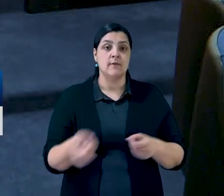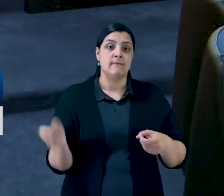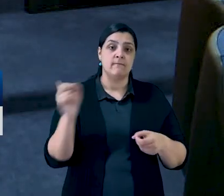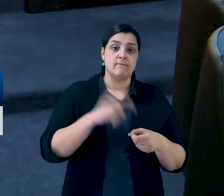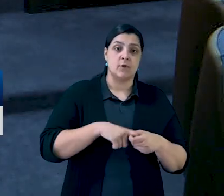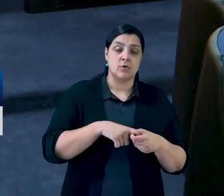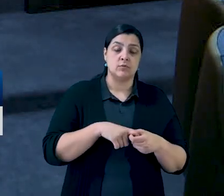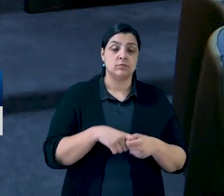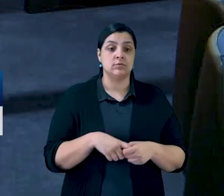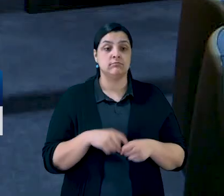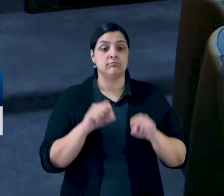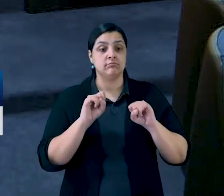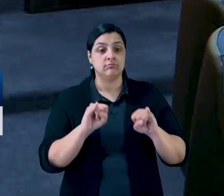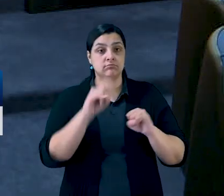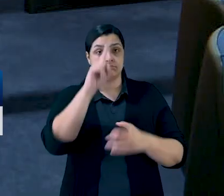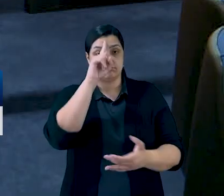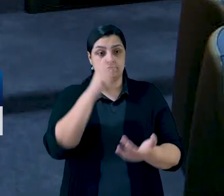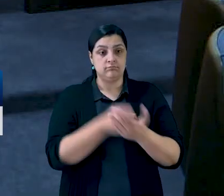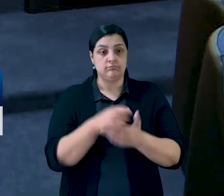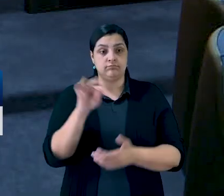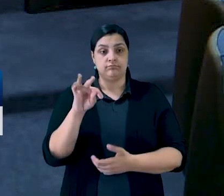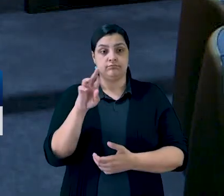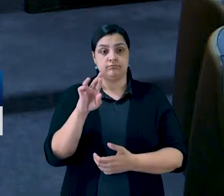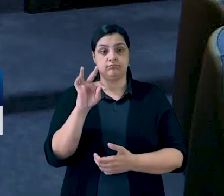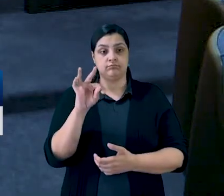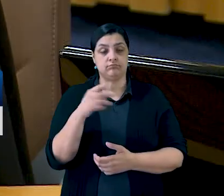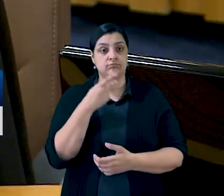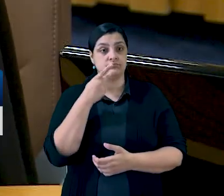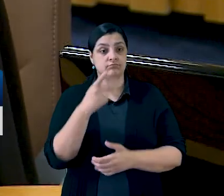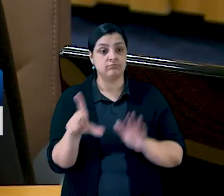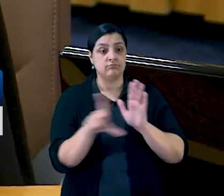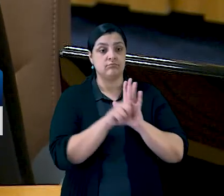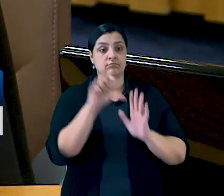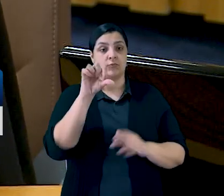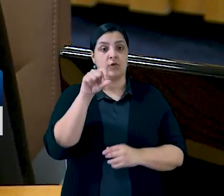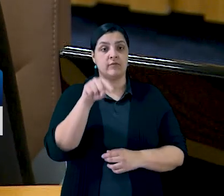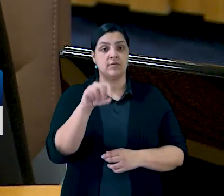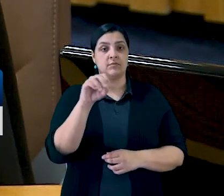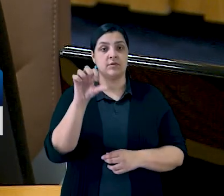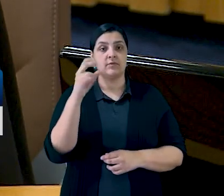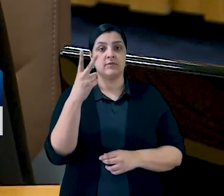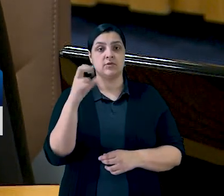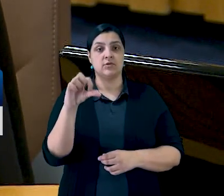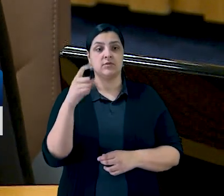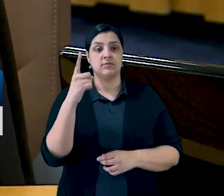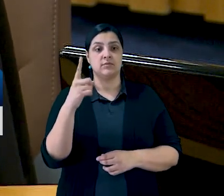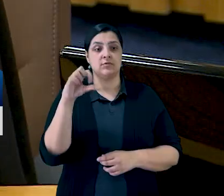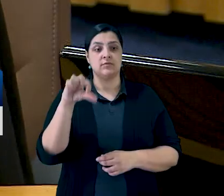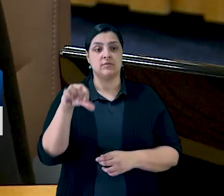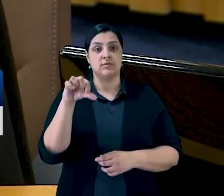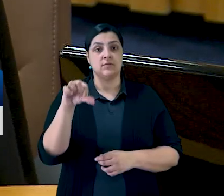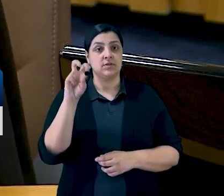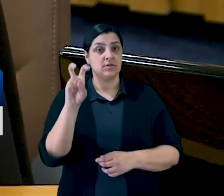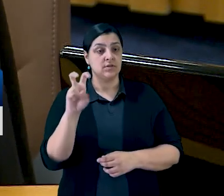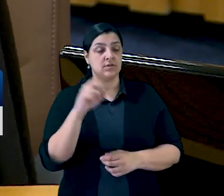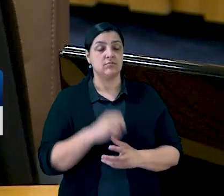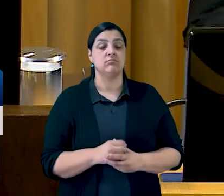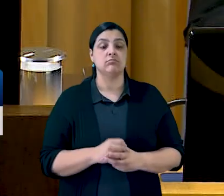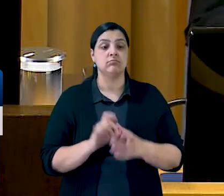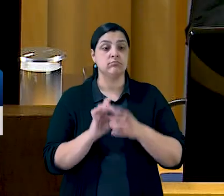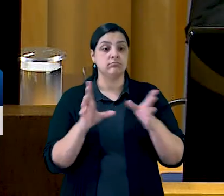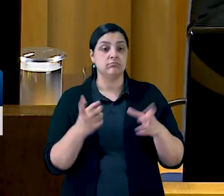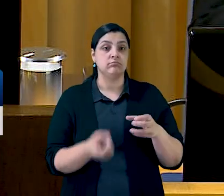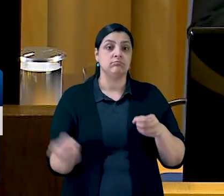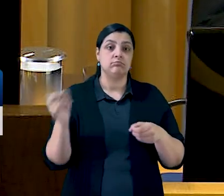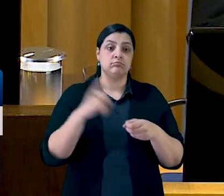optar pela reintegração. Ao verificar a decisão do TRT, o ministro citou a Lei 9.029 de 1995,